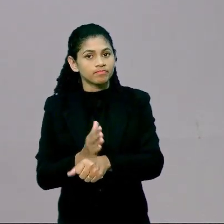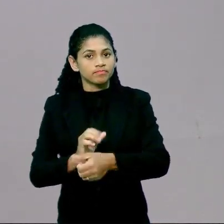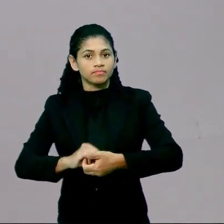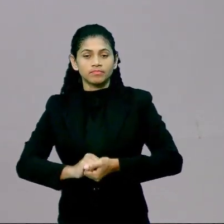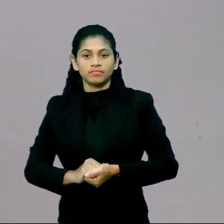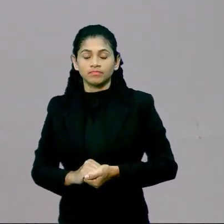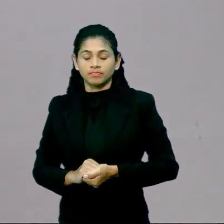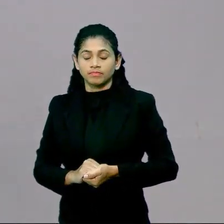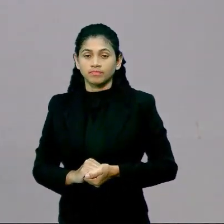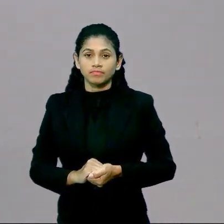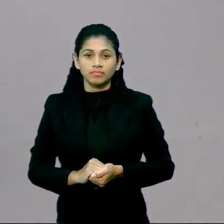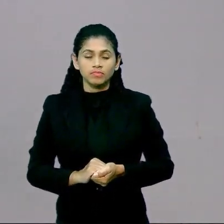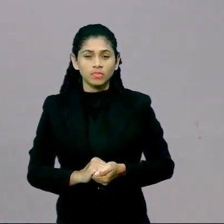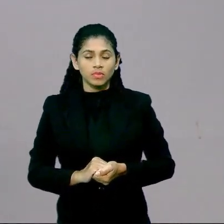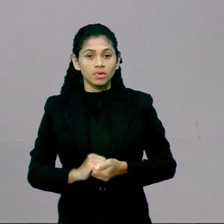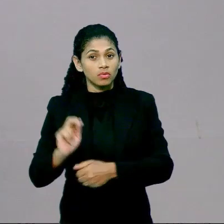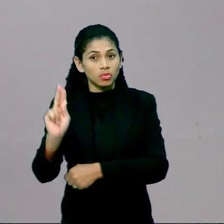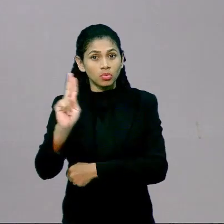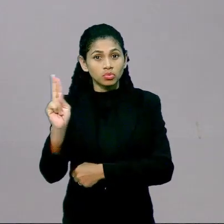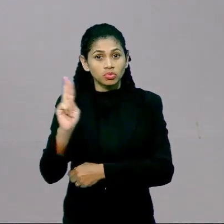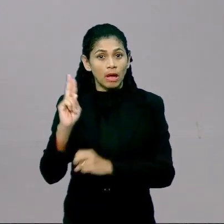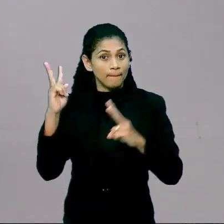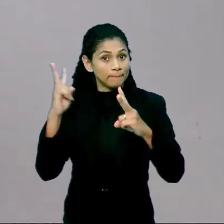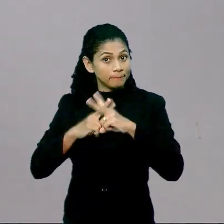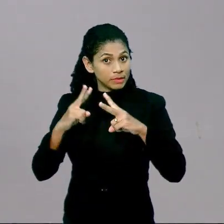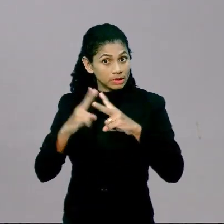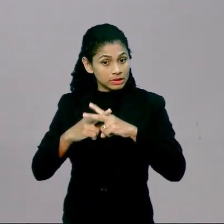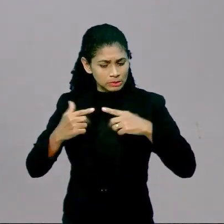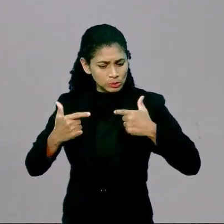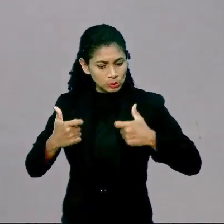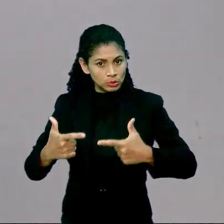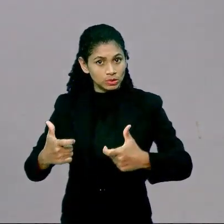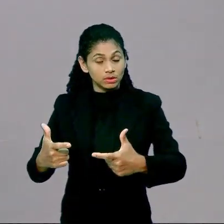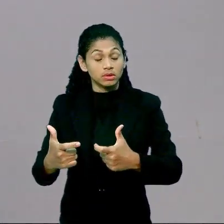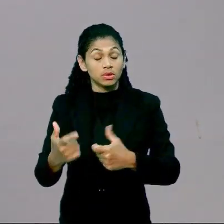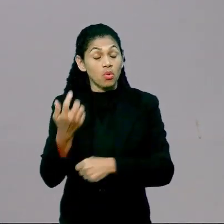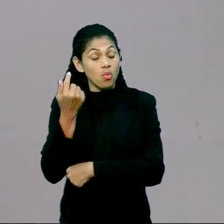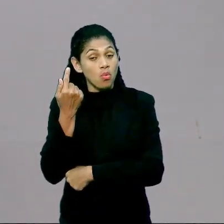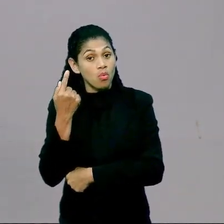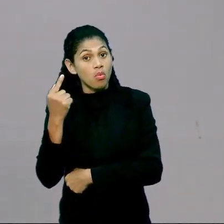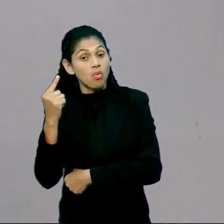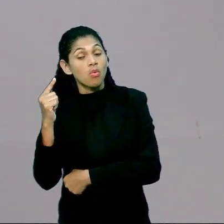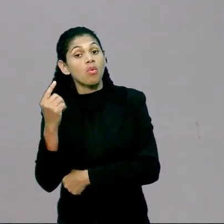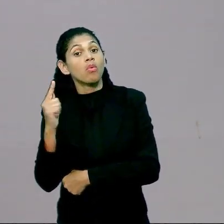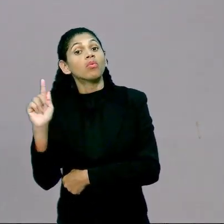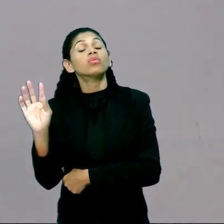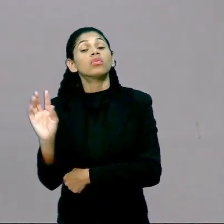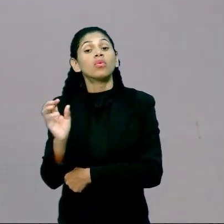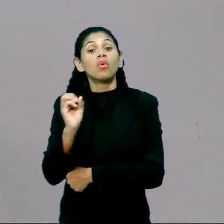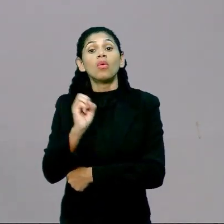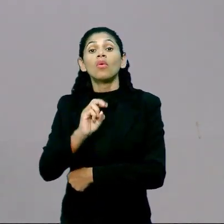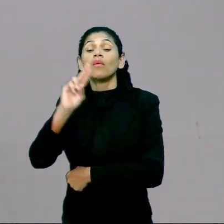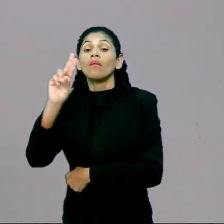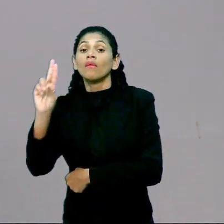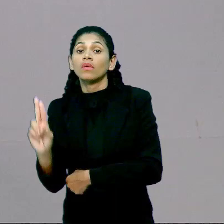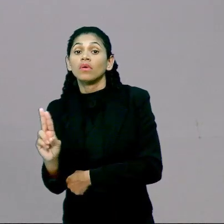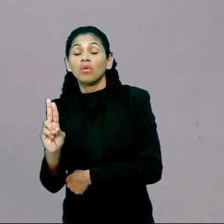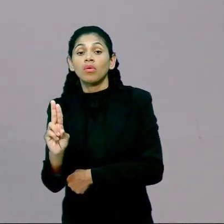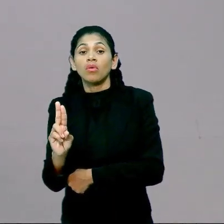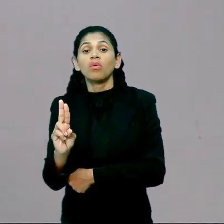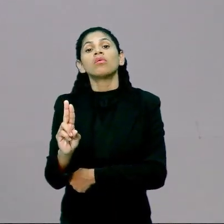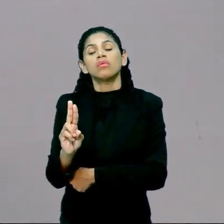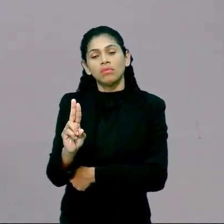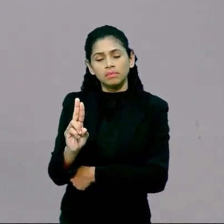palavra, entretenimento. O pessoal queria combater? Queria o combate para quê? Fazia guerra para quê? Sobrevivência,